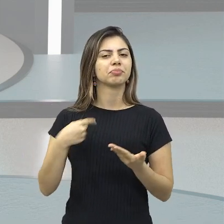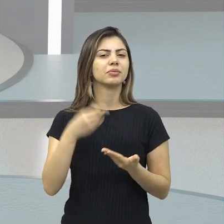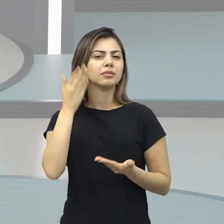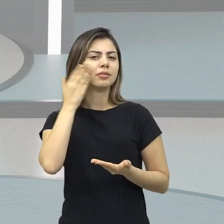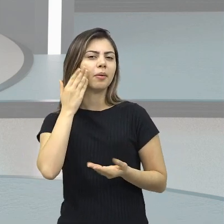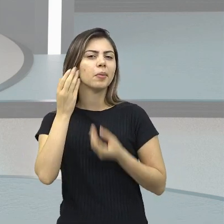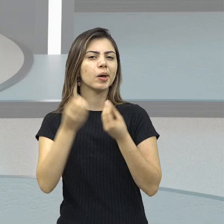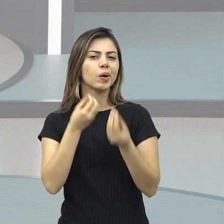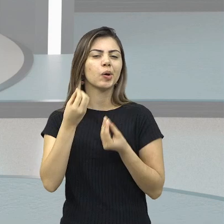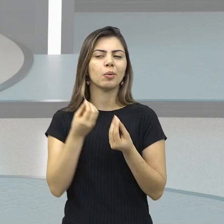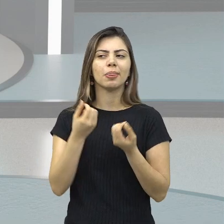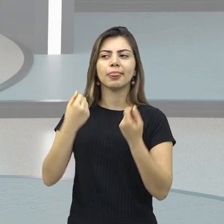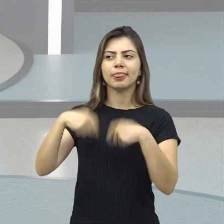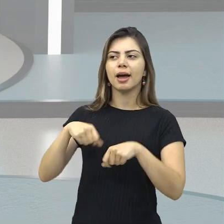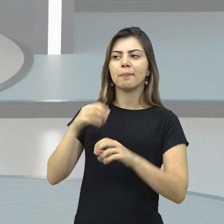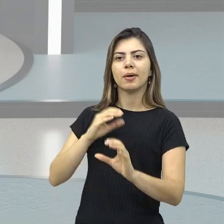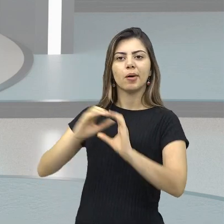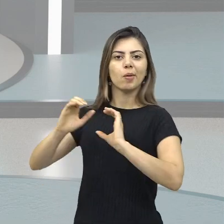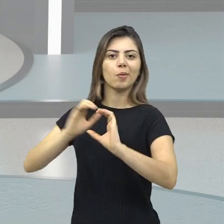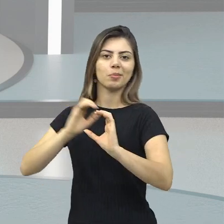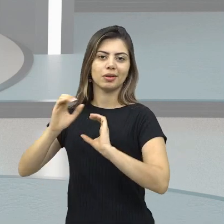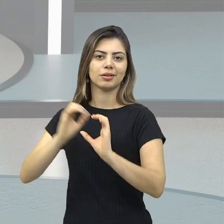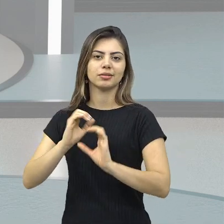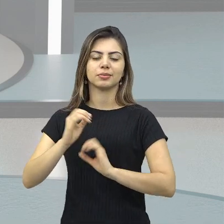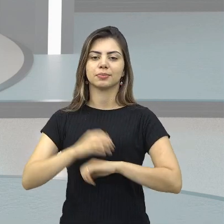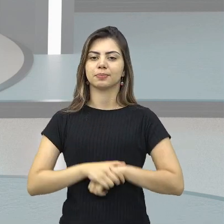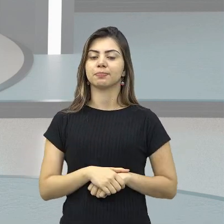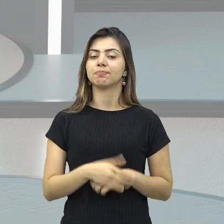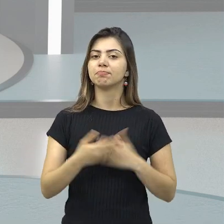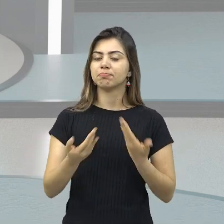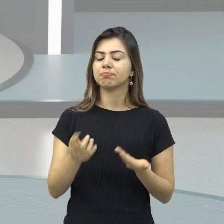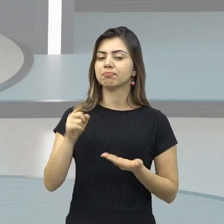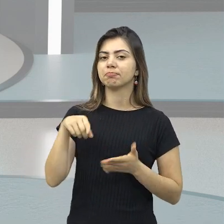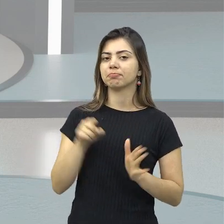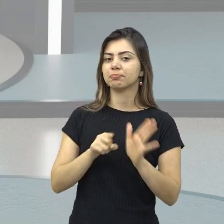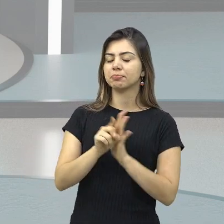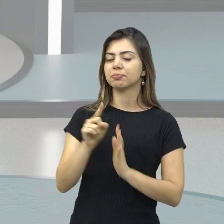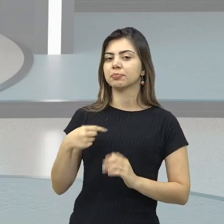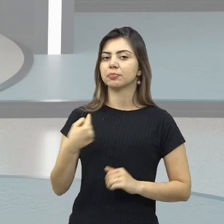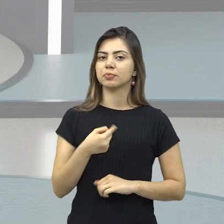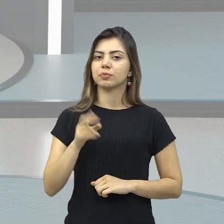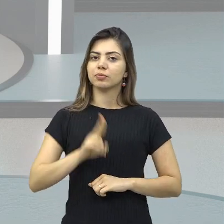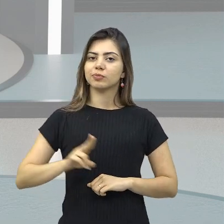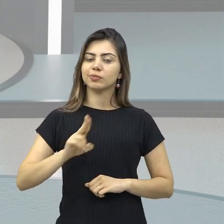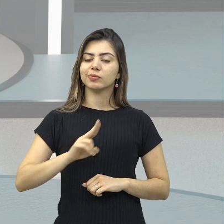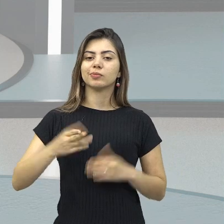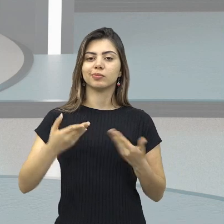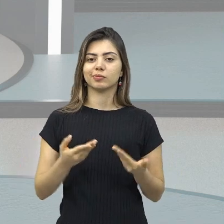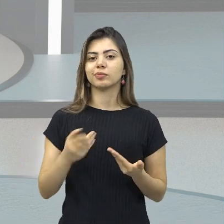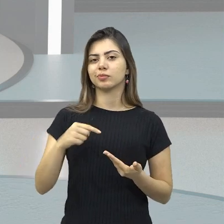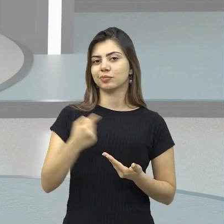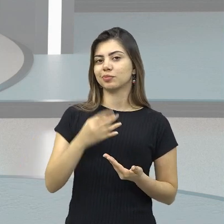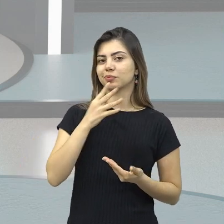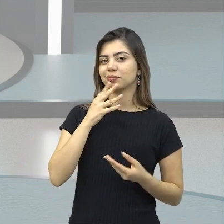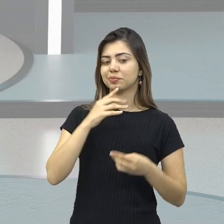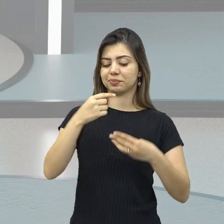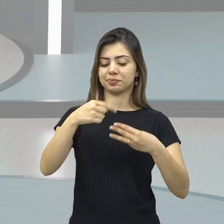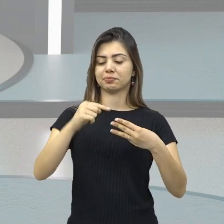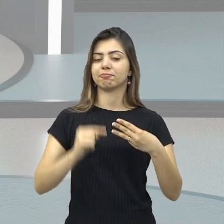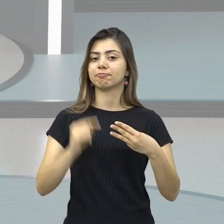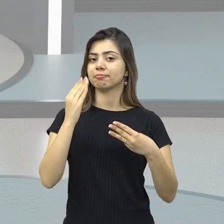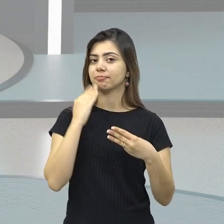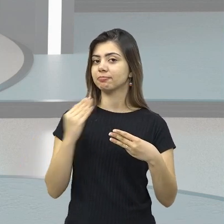aquele primeiro contato, aquele primeiro diálogo ali. São perguntas, então, que nós vamos utilizar quando nós estamos conhecendo alguém, e